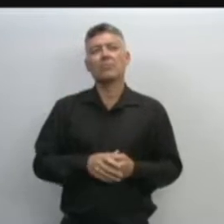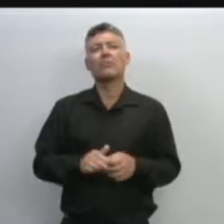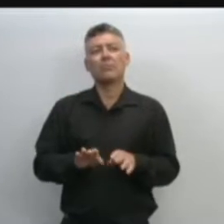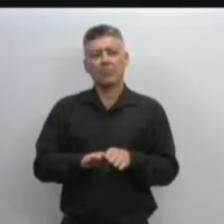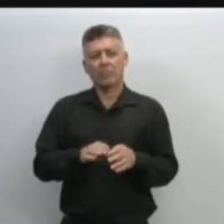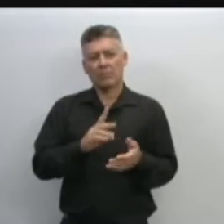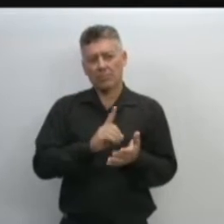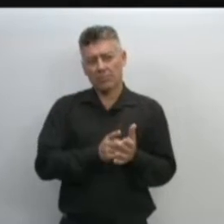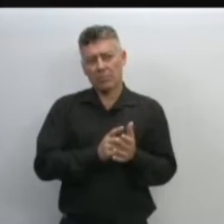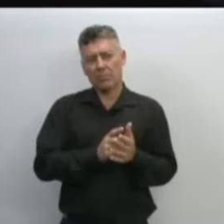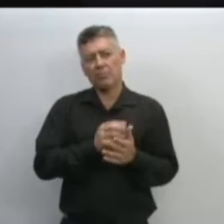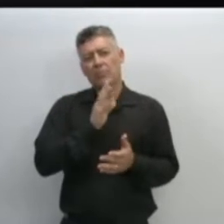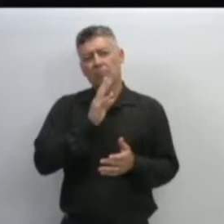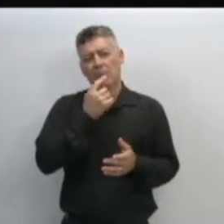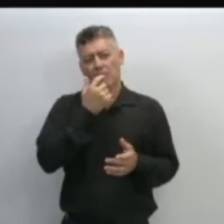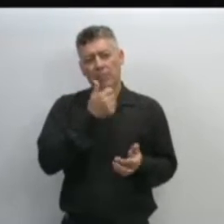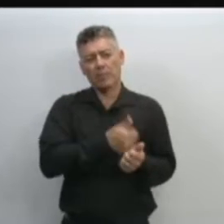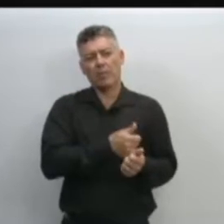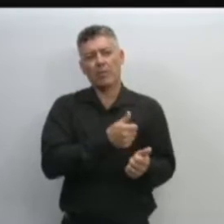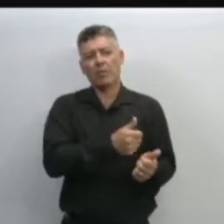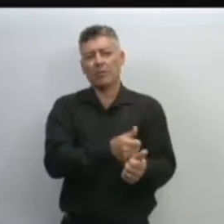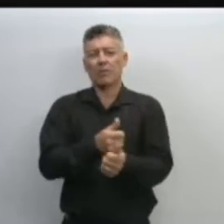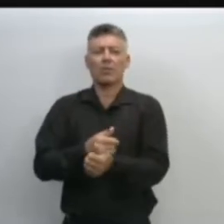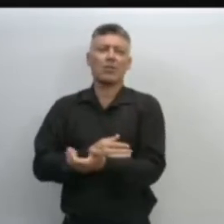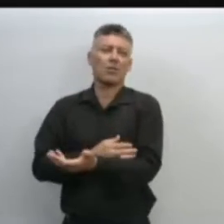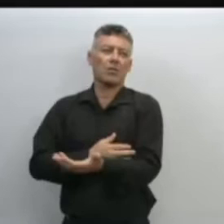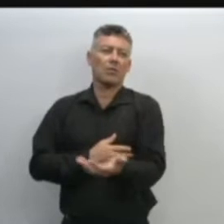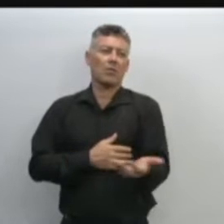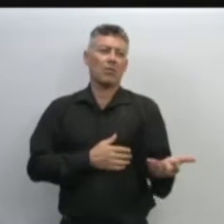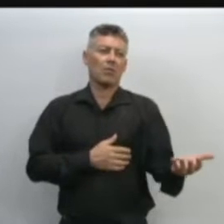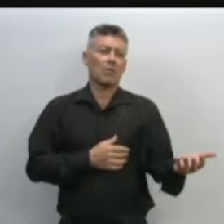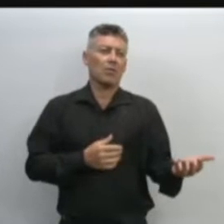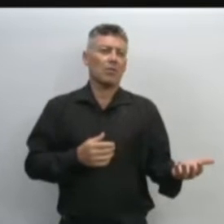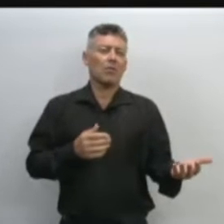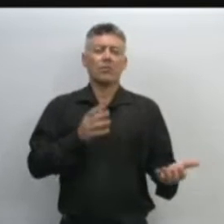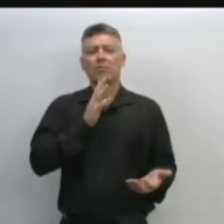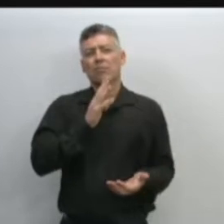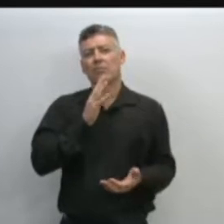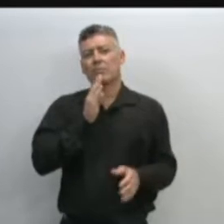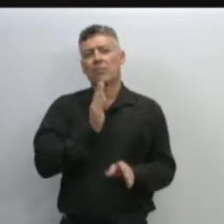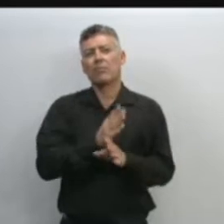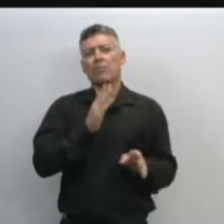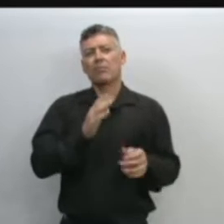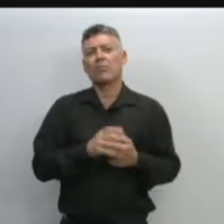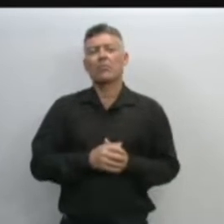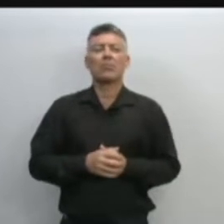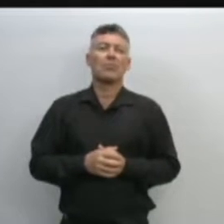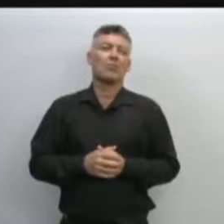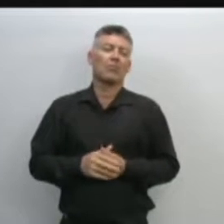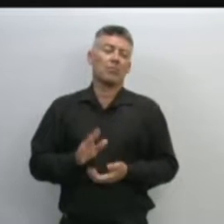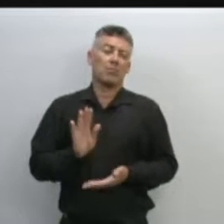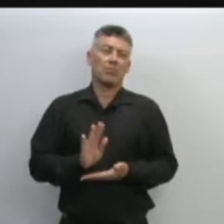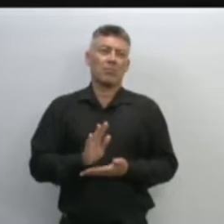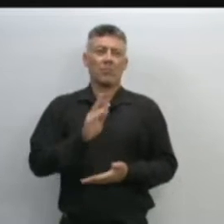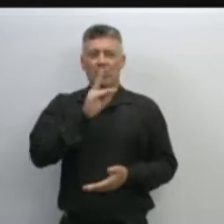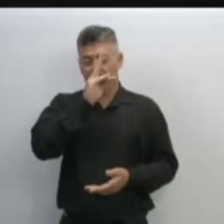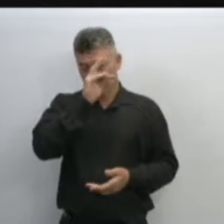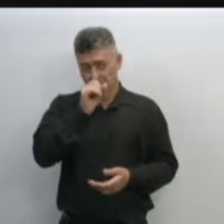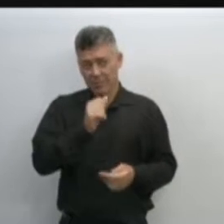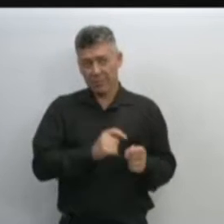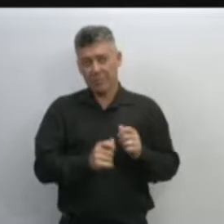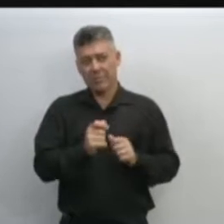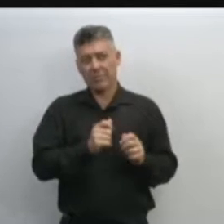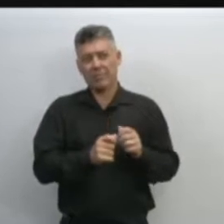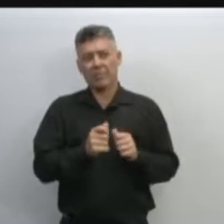Alecrim. Eu conheço de perto o Alecrim na palma da minha mão. É um bairro que tem sua peculiaridade muito forte, que é o comércio,